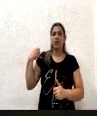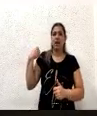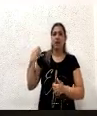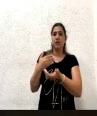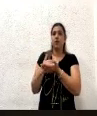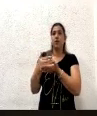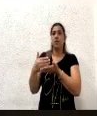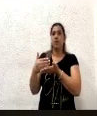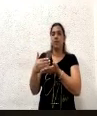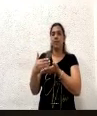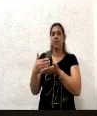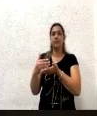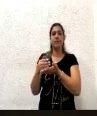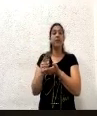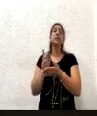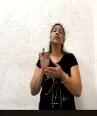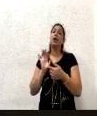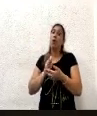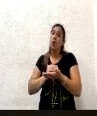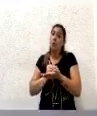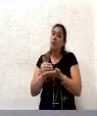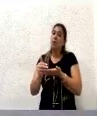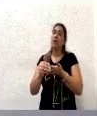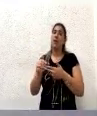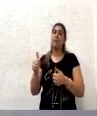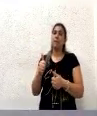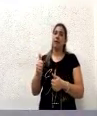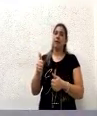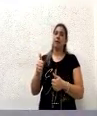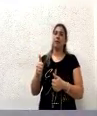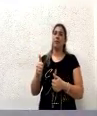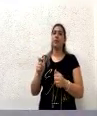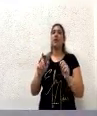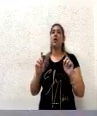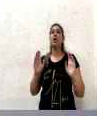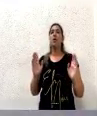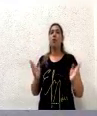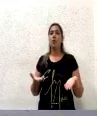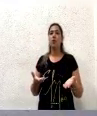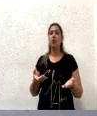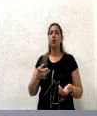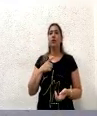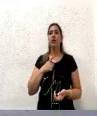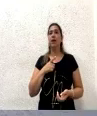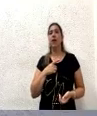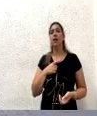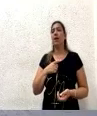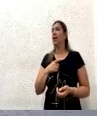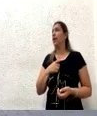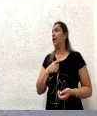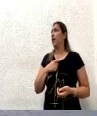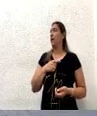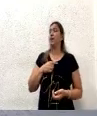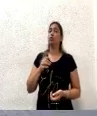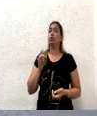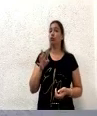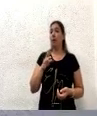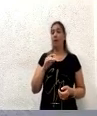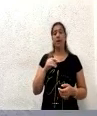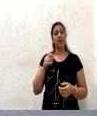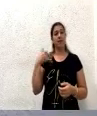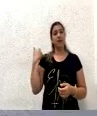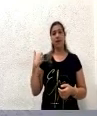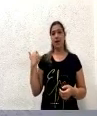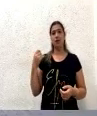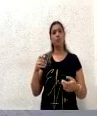para 10 e 11. Ela está prevista para 10 e 14, mas nesse momento temos vacina para quem? Para a faixa etária de 10 e 11. Por que ele